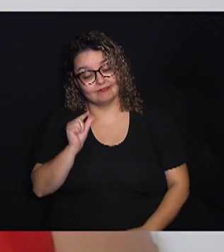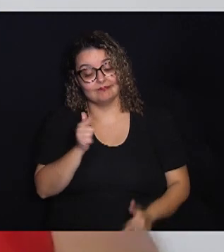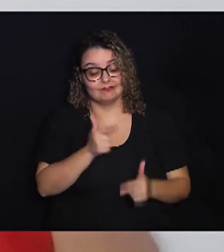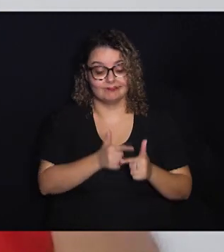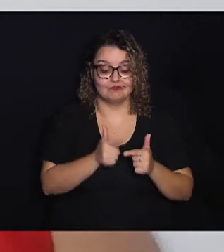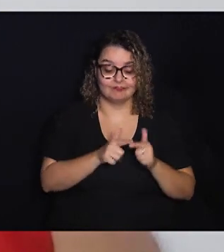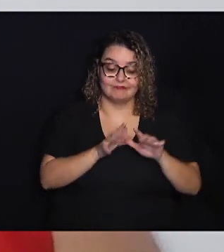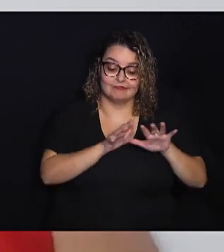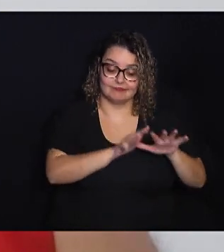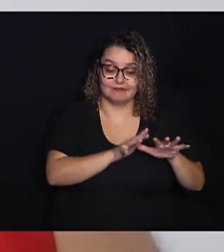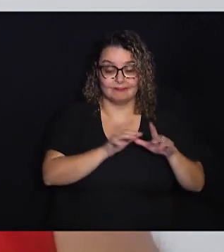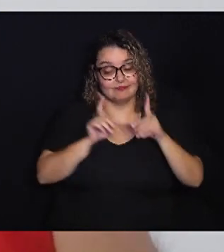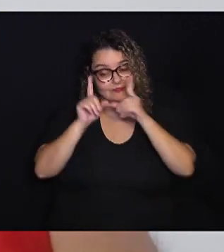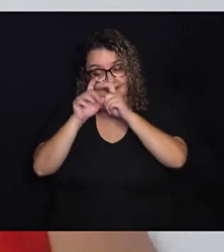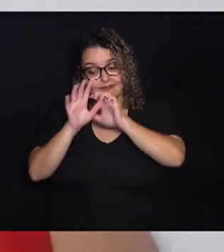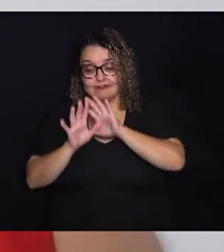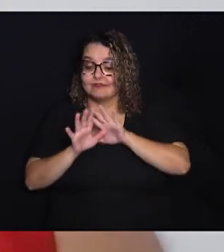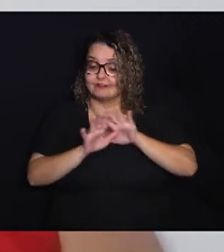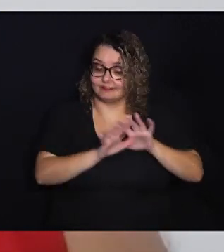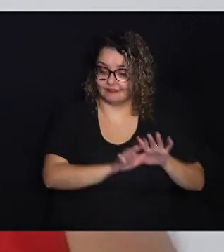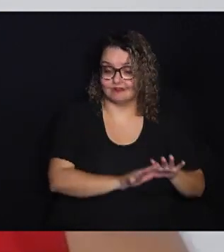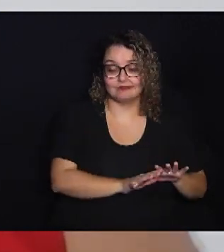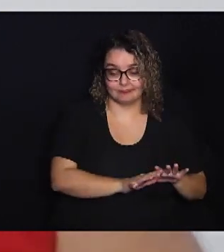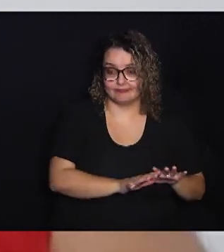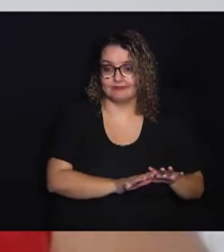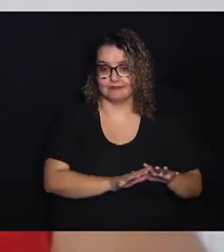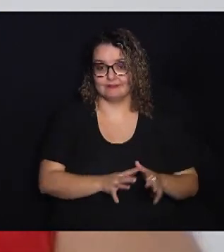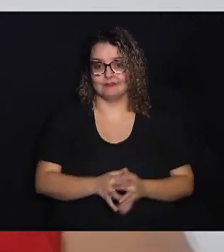problemas, as dificuldades que